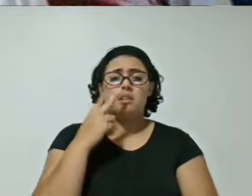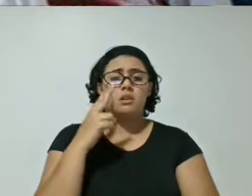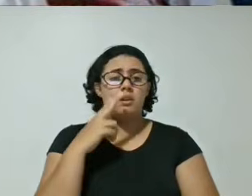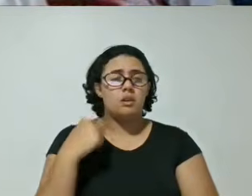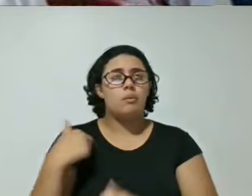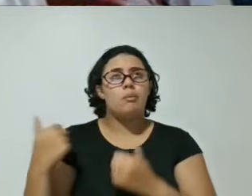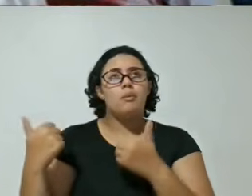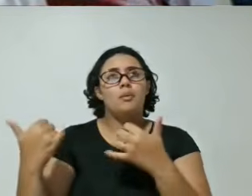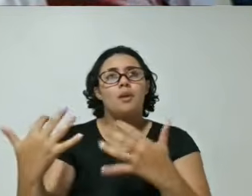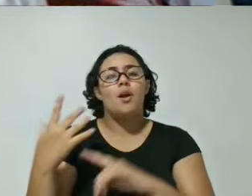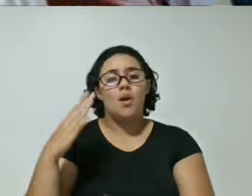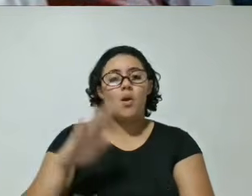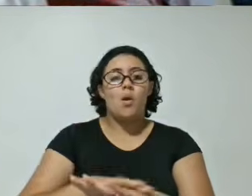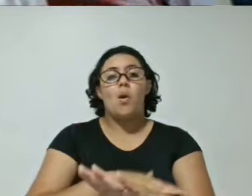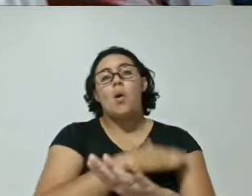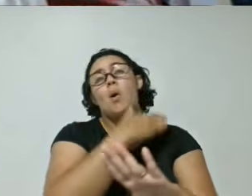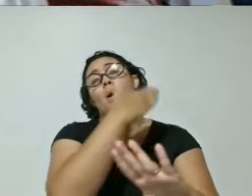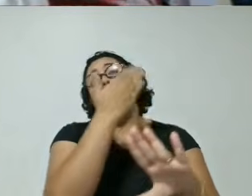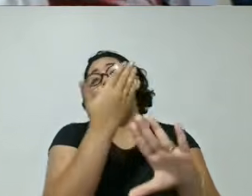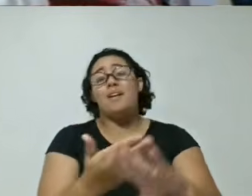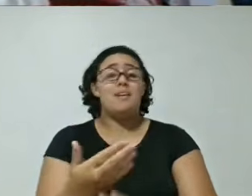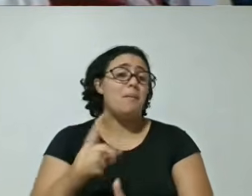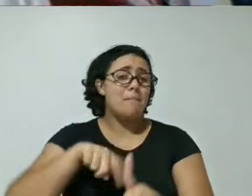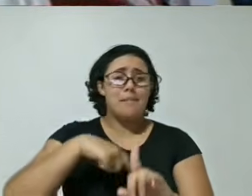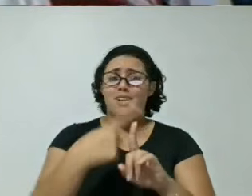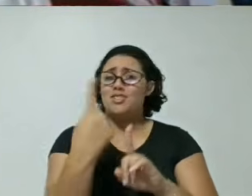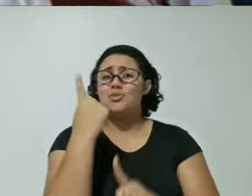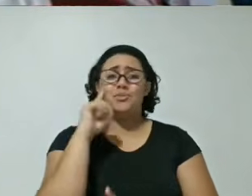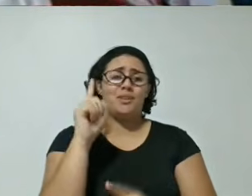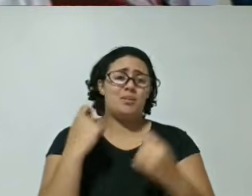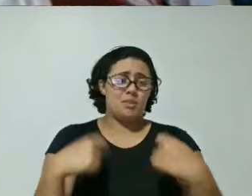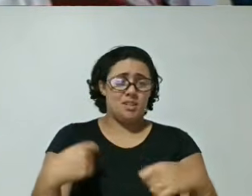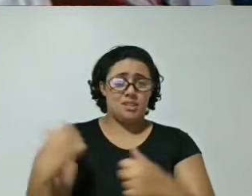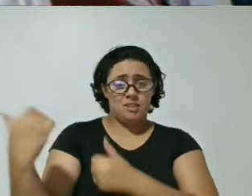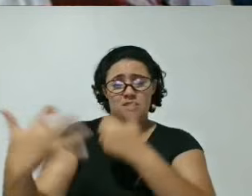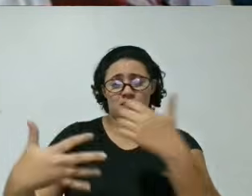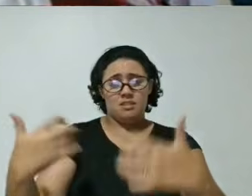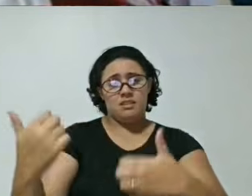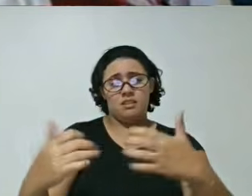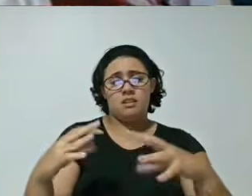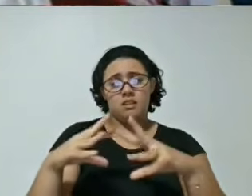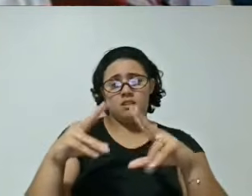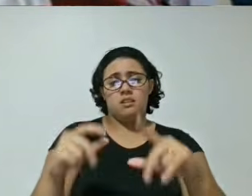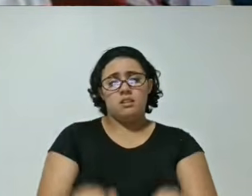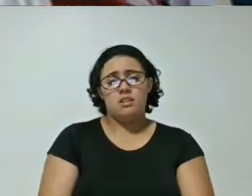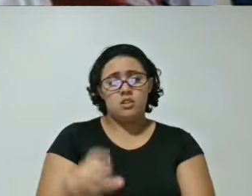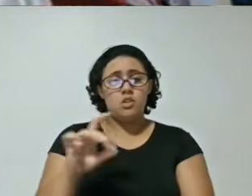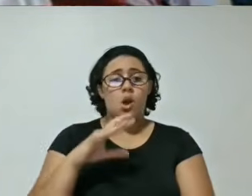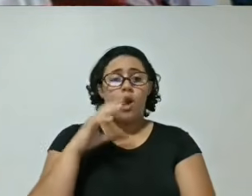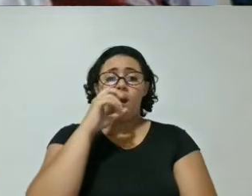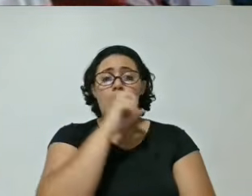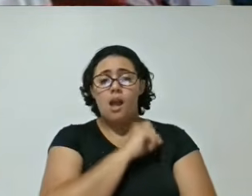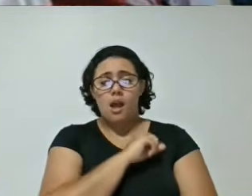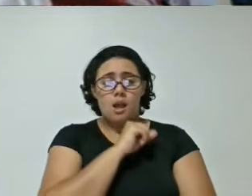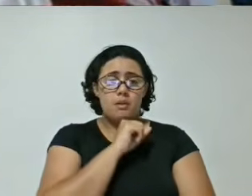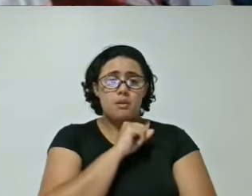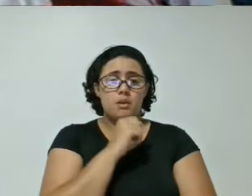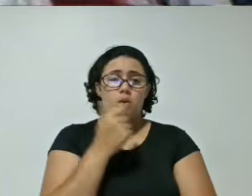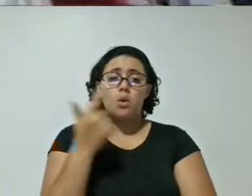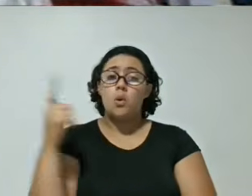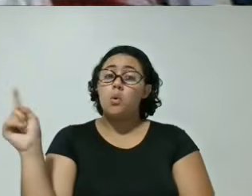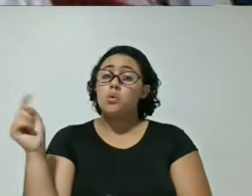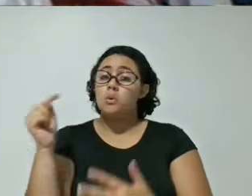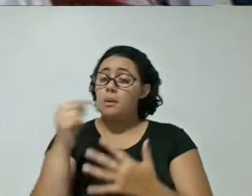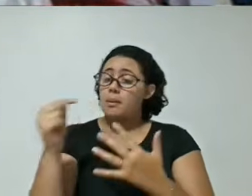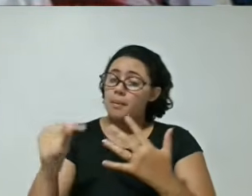de mais de um dia para terminar de contar. E só rapidamente, assim, um outro fator importante que